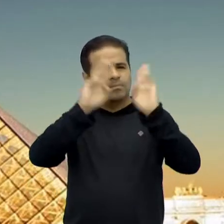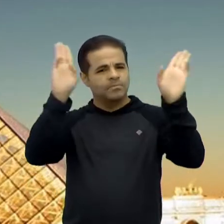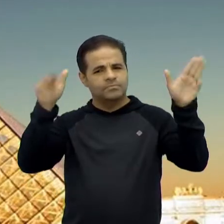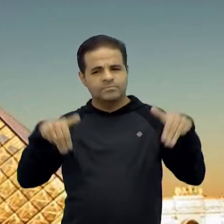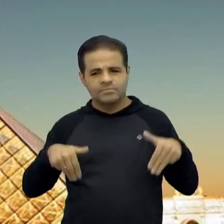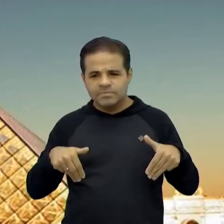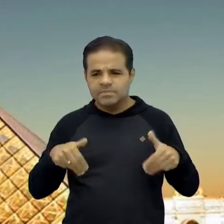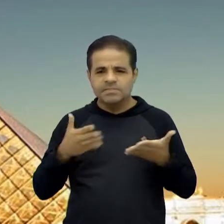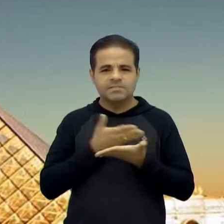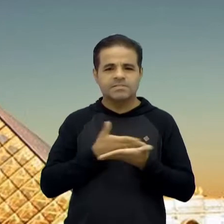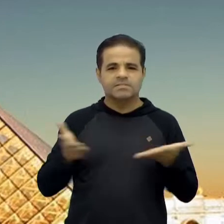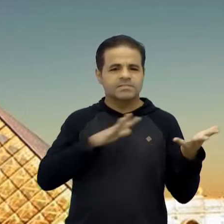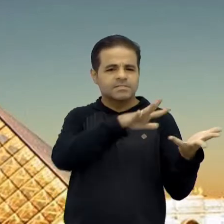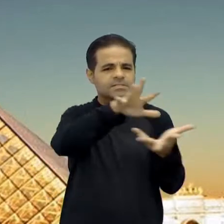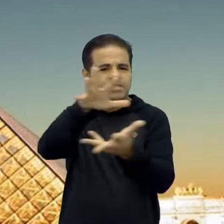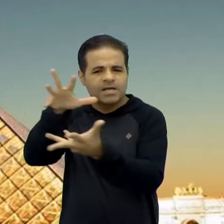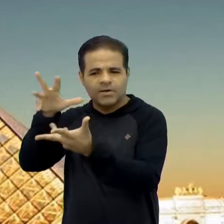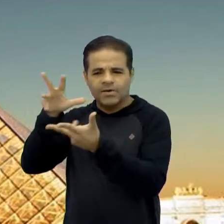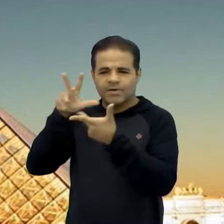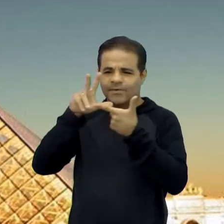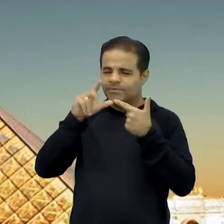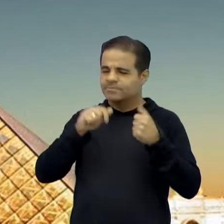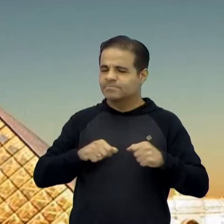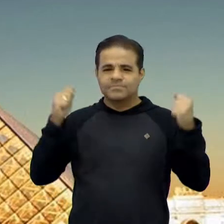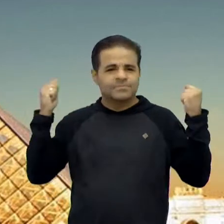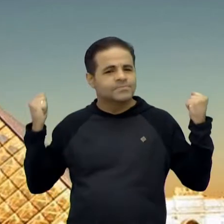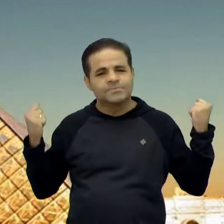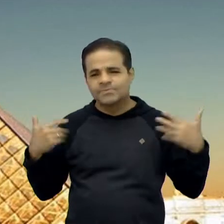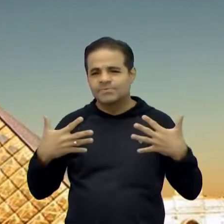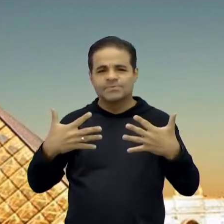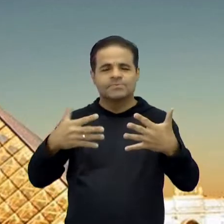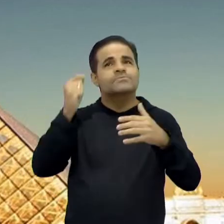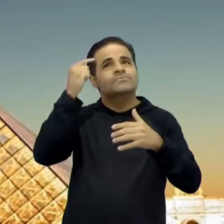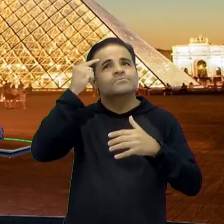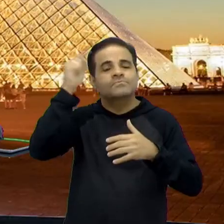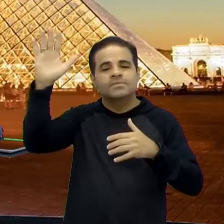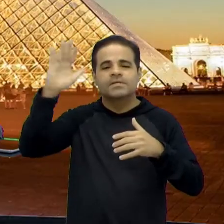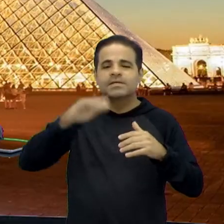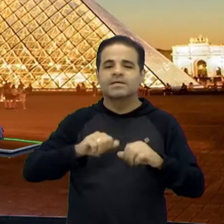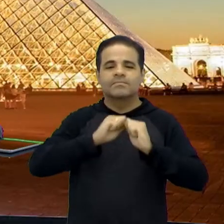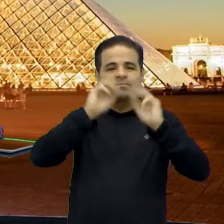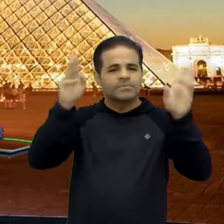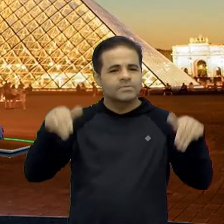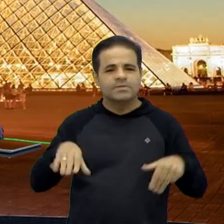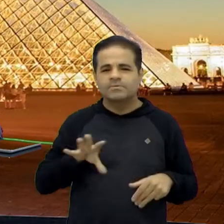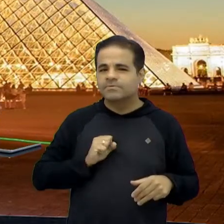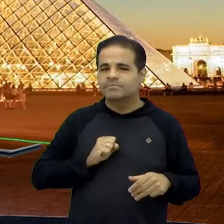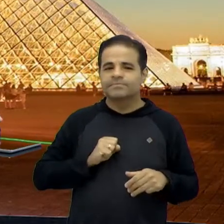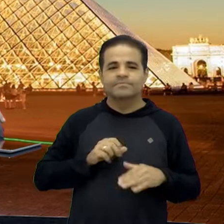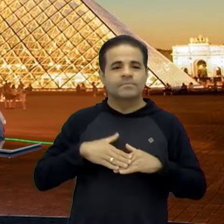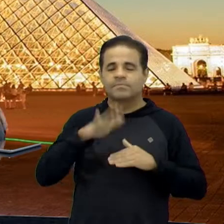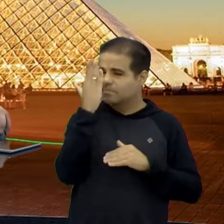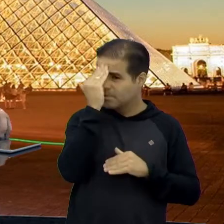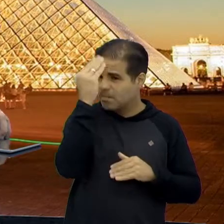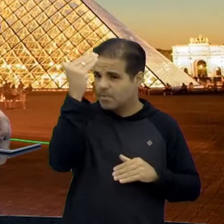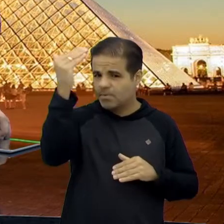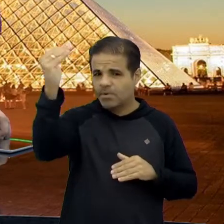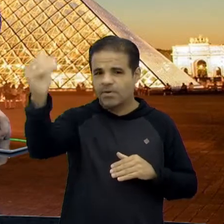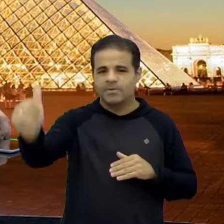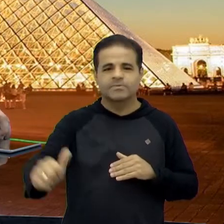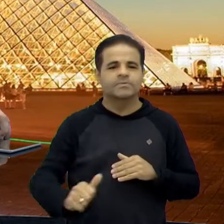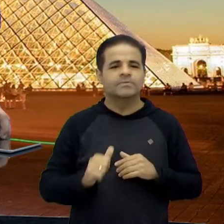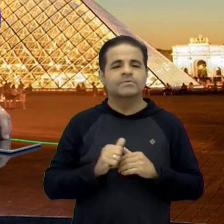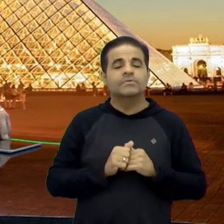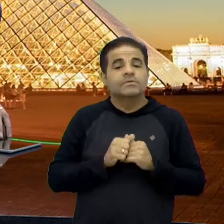museu da Terra, né? Aquele museu que ele é, quando a gente pensa em museu, já pensa em Louvre, né? Um dos mais famosos, né? Mais